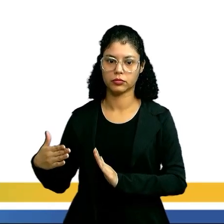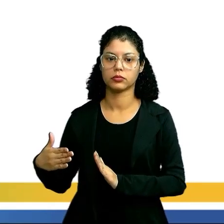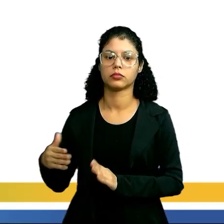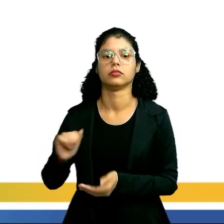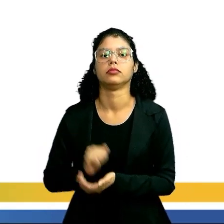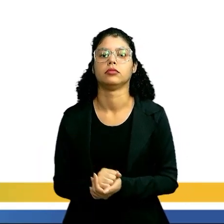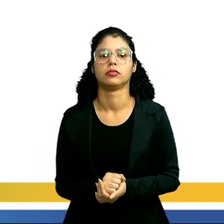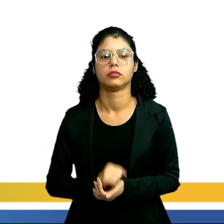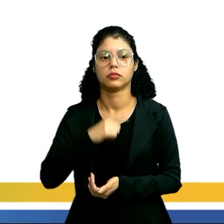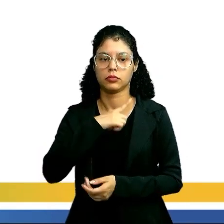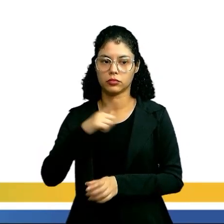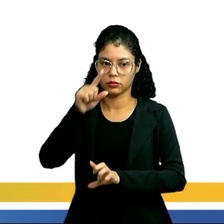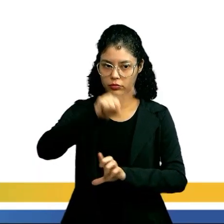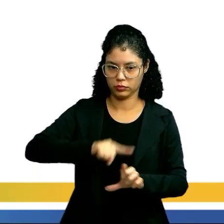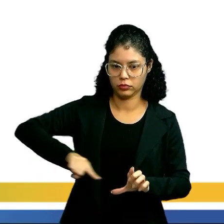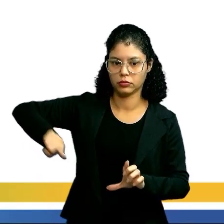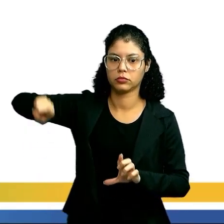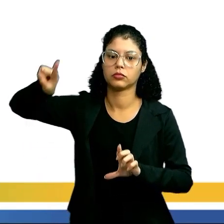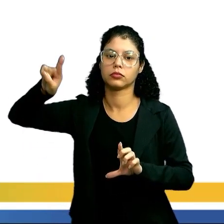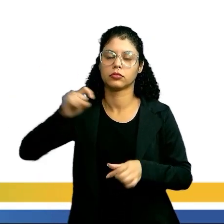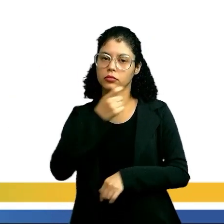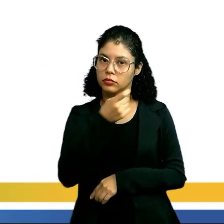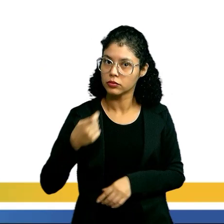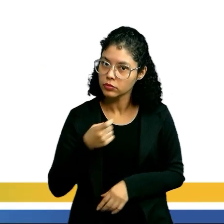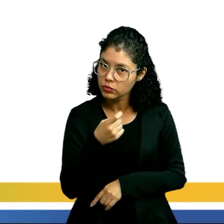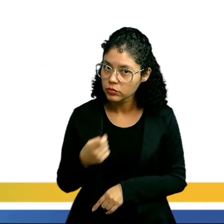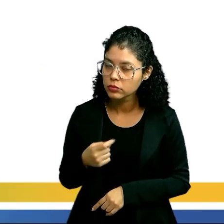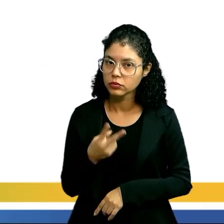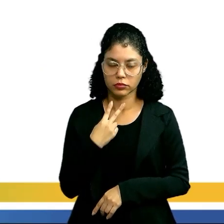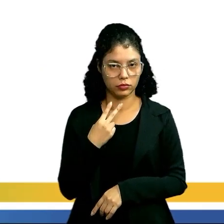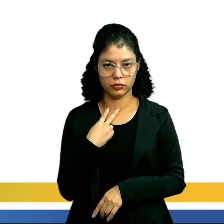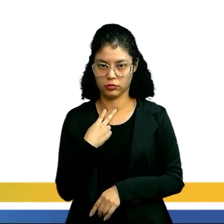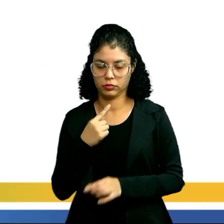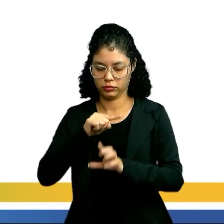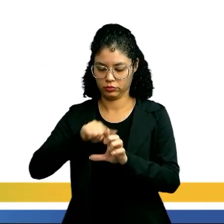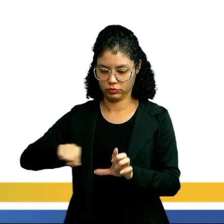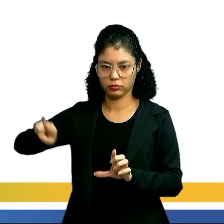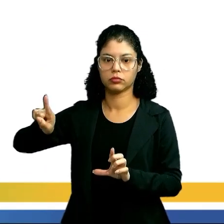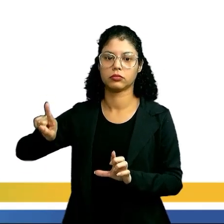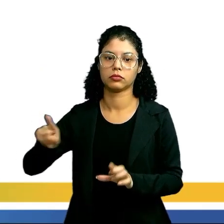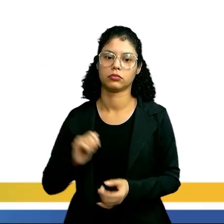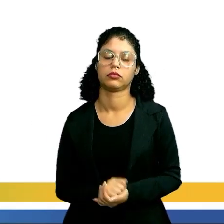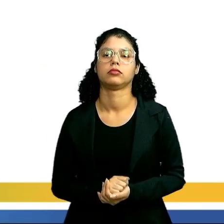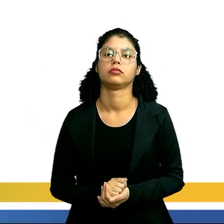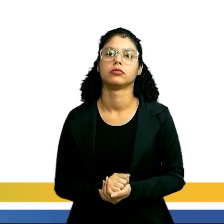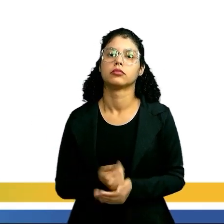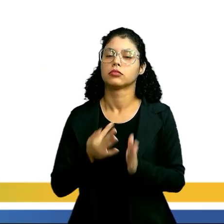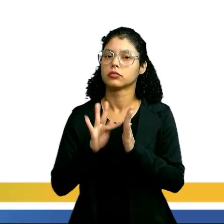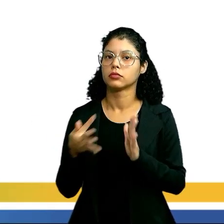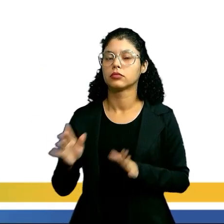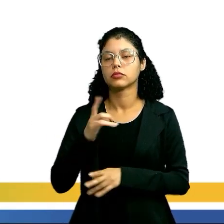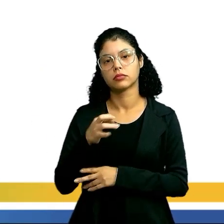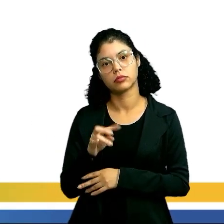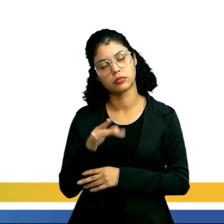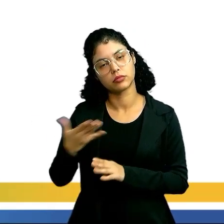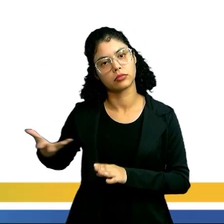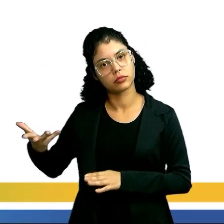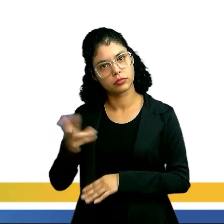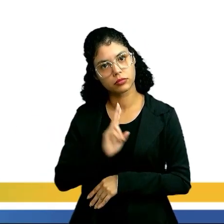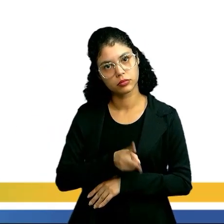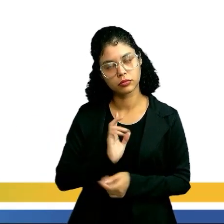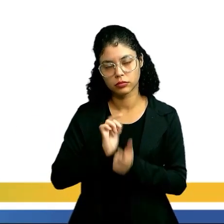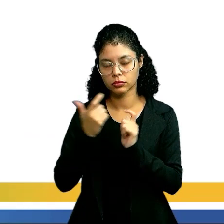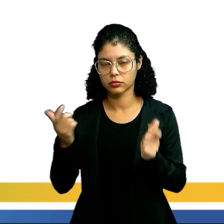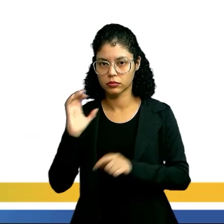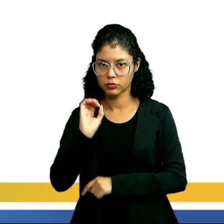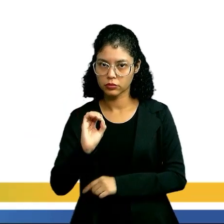A curva exponencial não toca no eixo x, é importante que você saiba disso, tá? Na função exponencial, a base é sempre maior